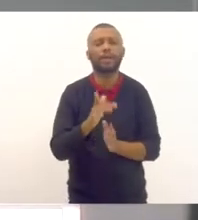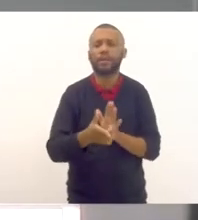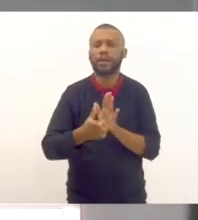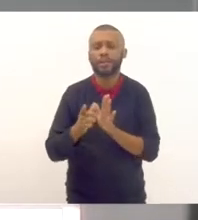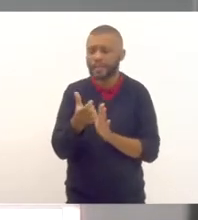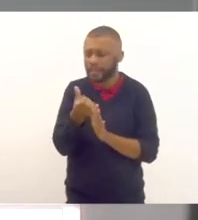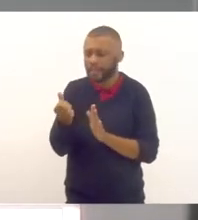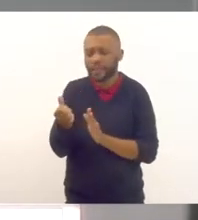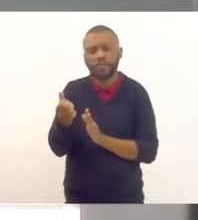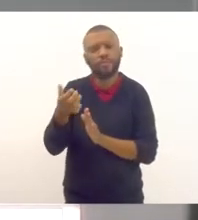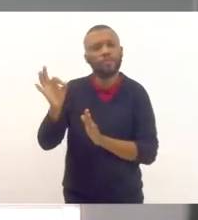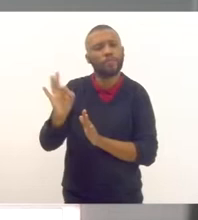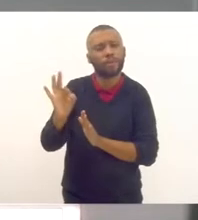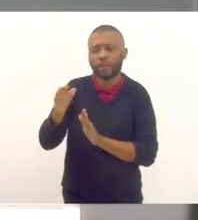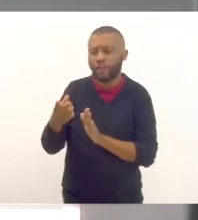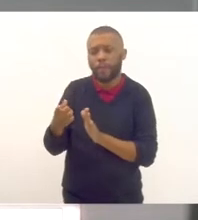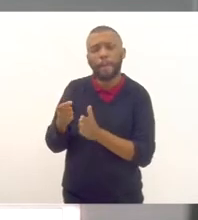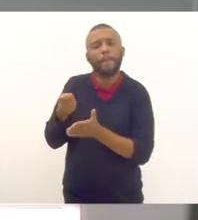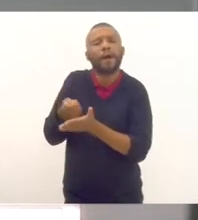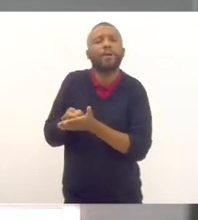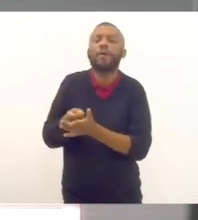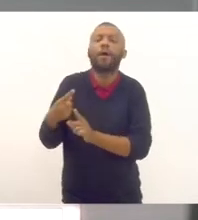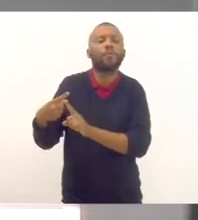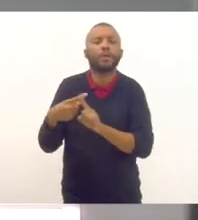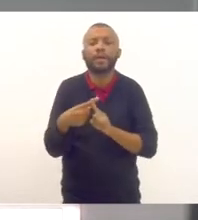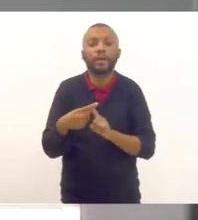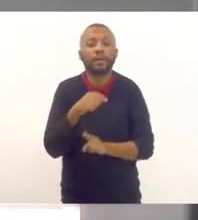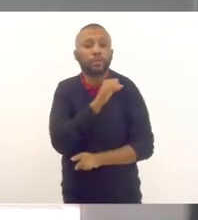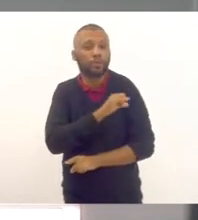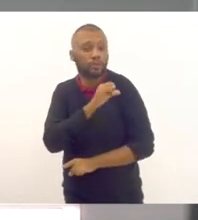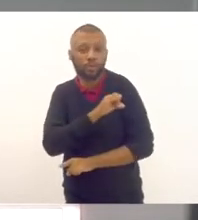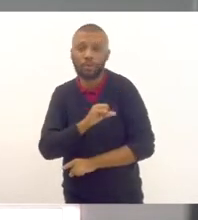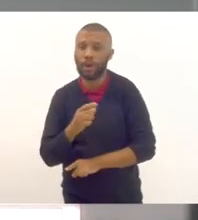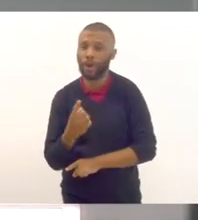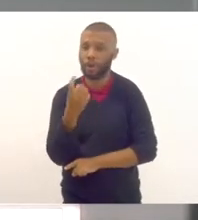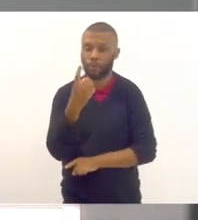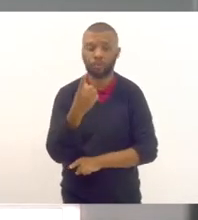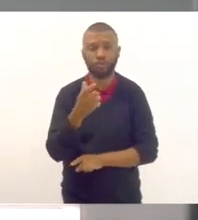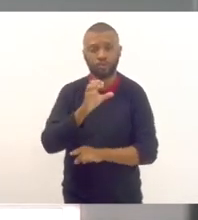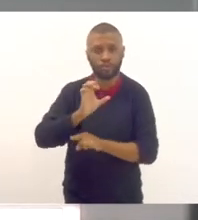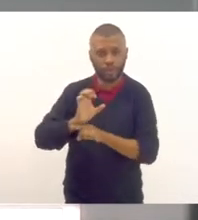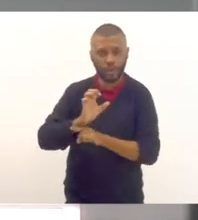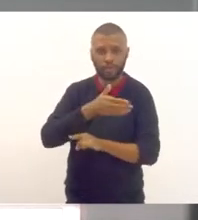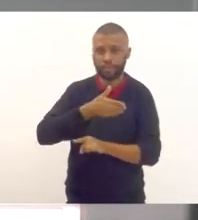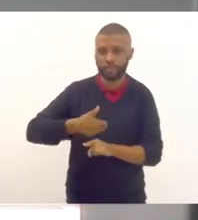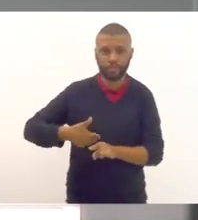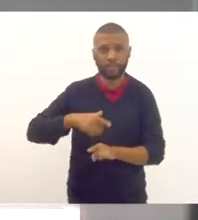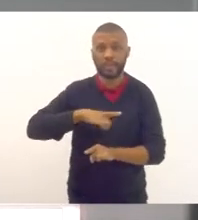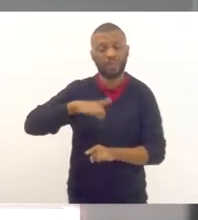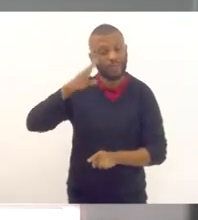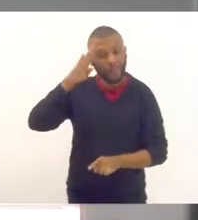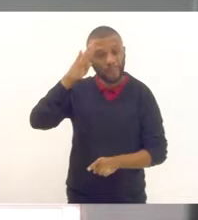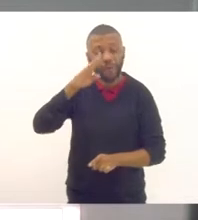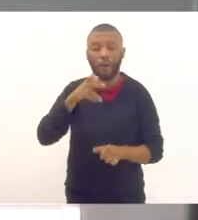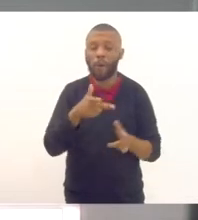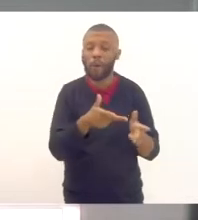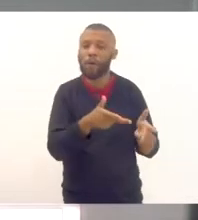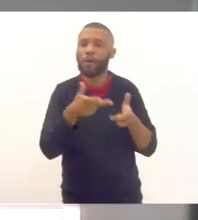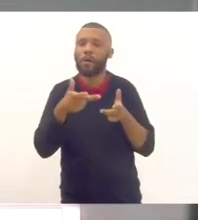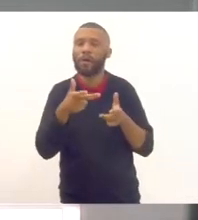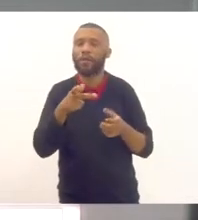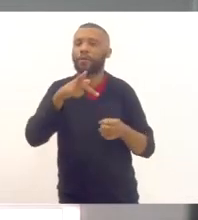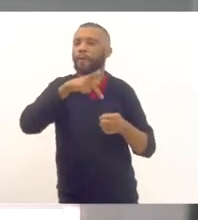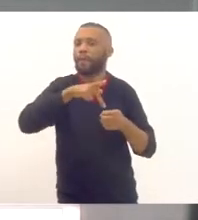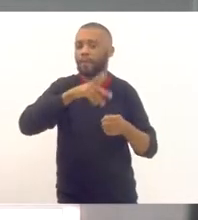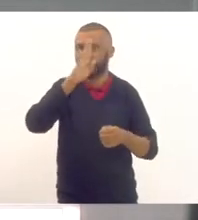estado do Rio de Janeiro era o único estado, é o estado que tem, né, maior extração de petróleo do Brasil? Acontece